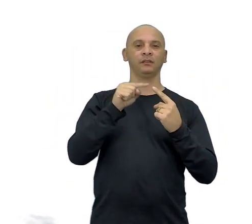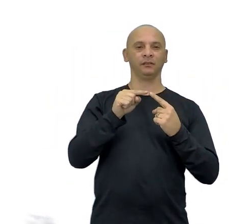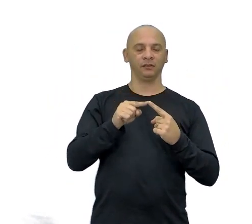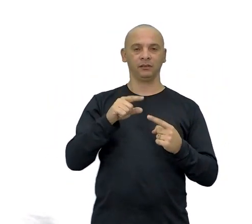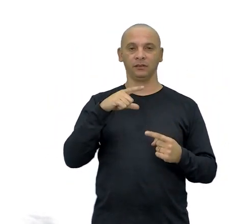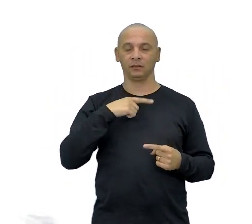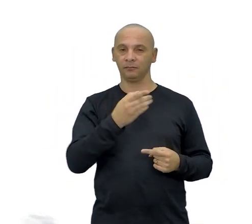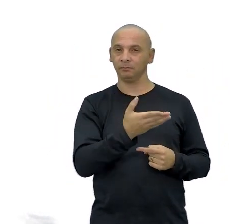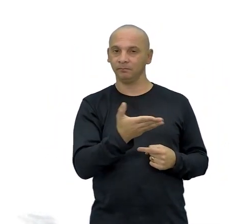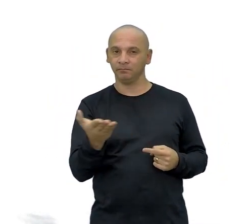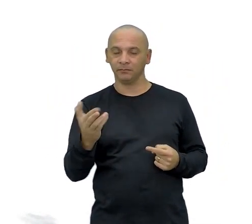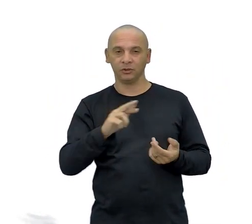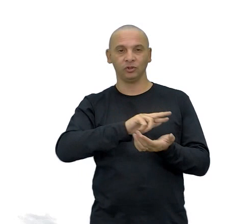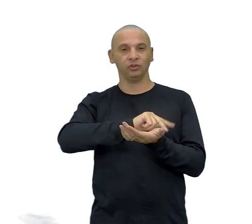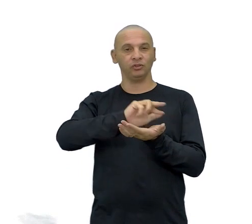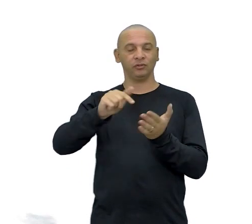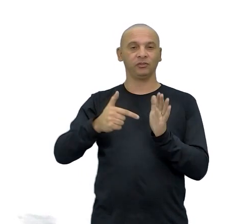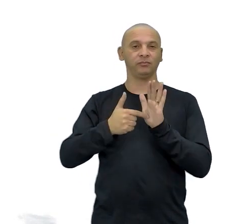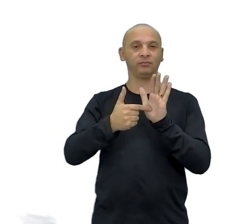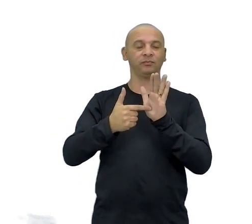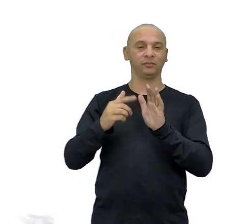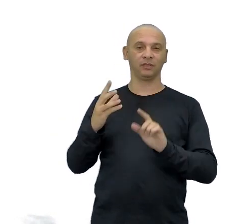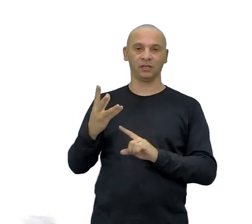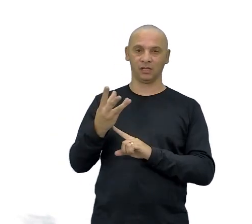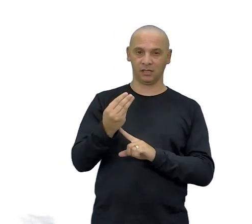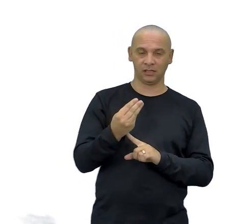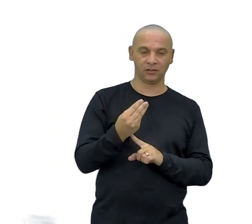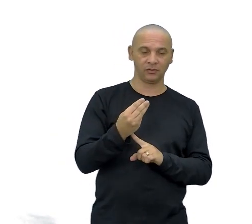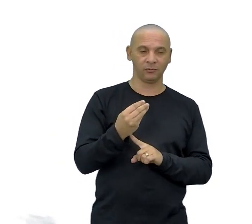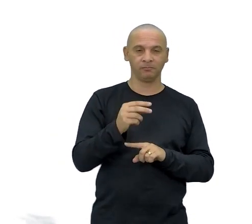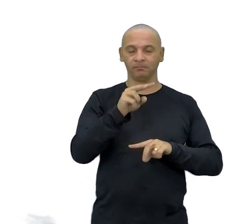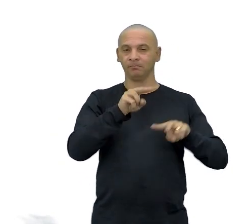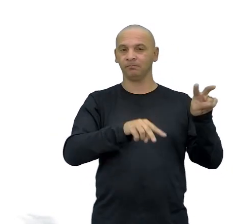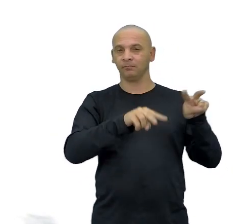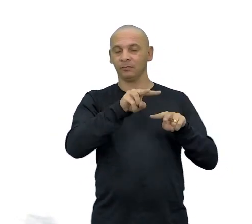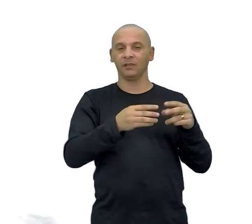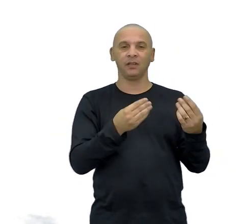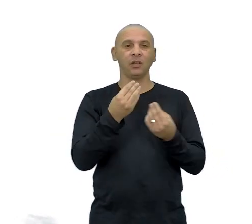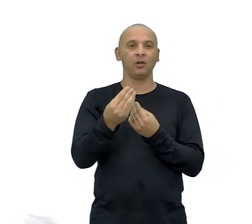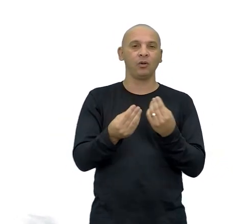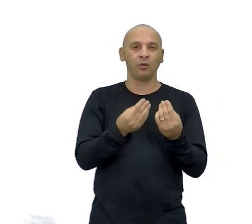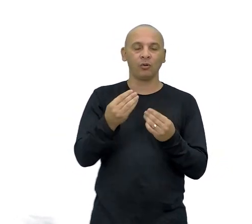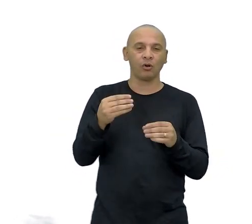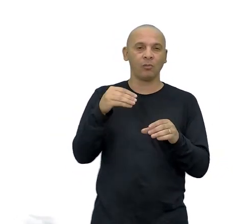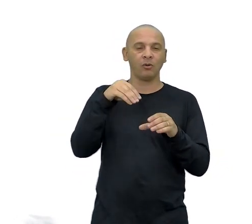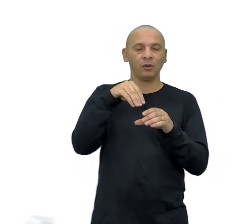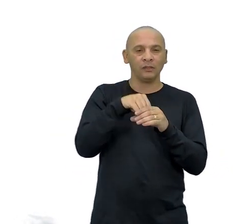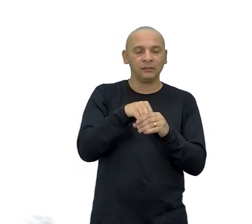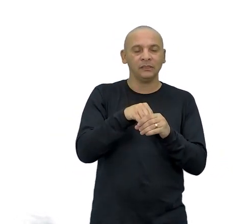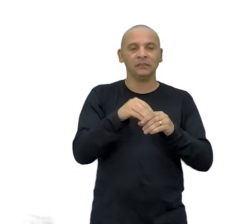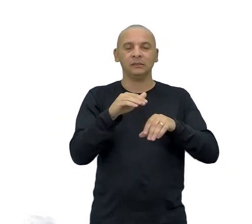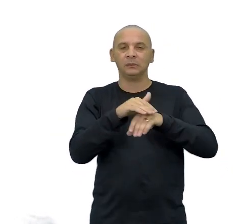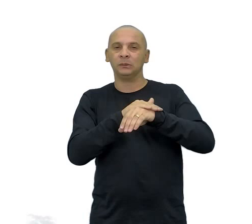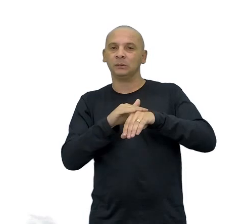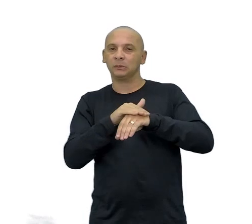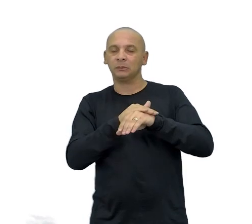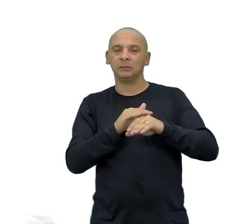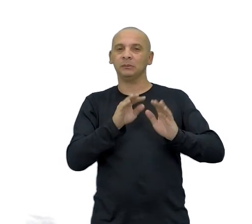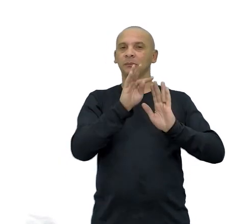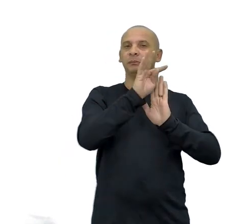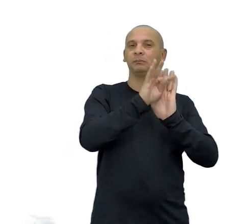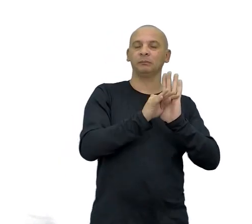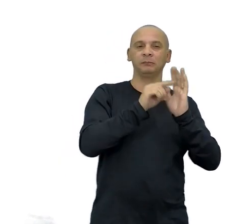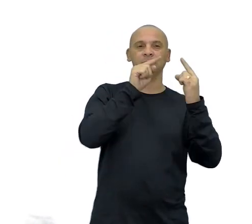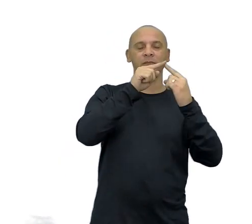e elas com outras manifestações de artes, analisar as manifestações interdiscursivas e intertextuais,